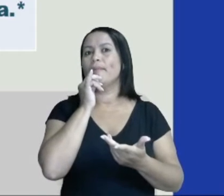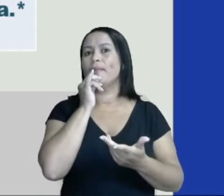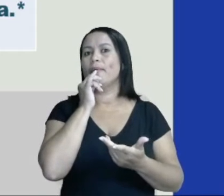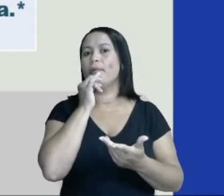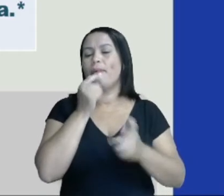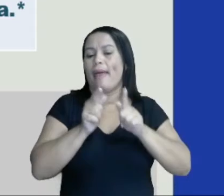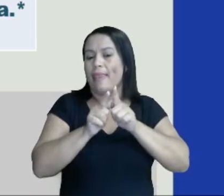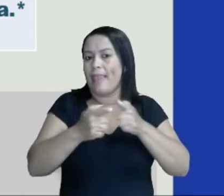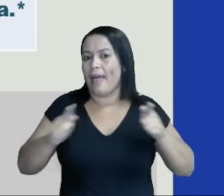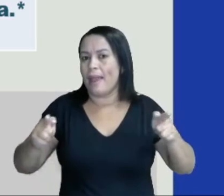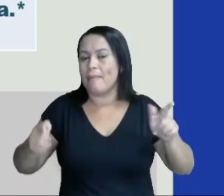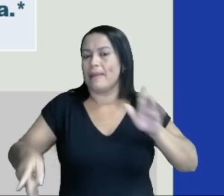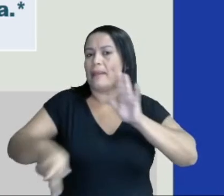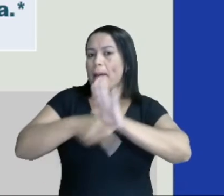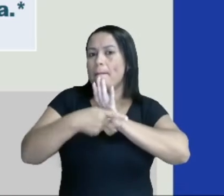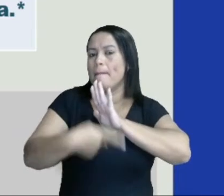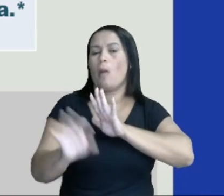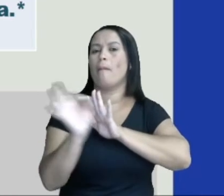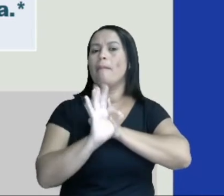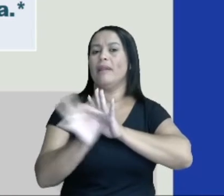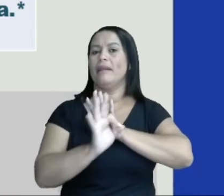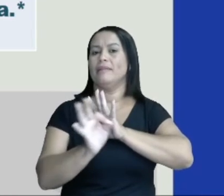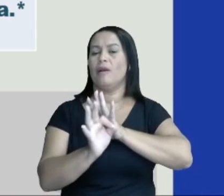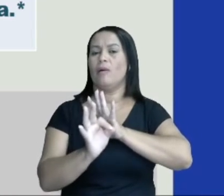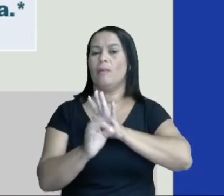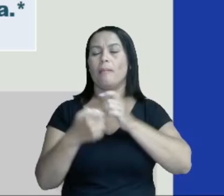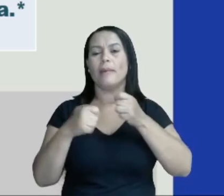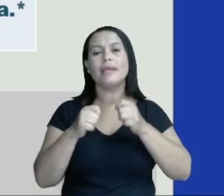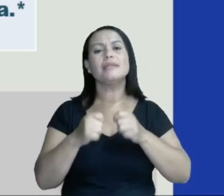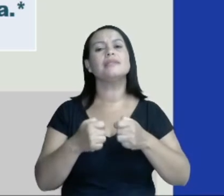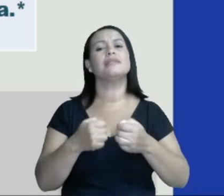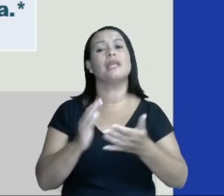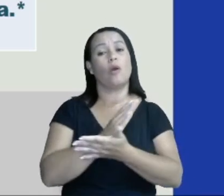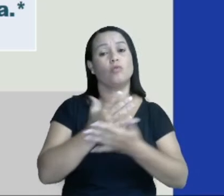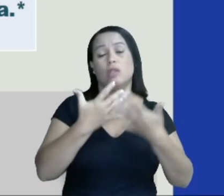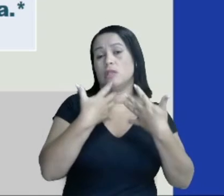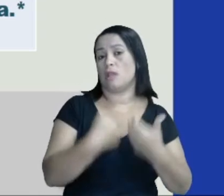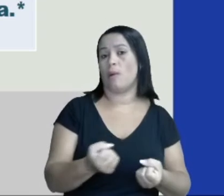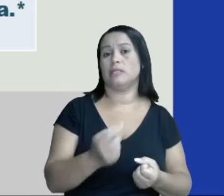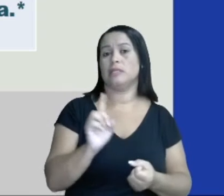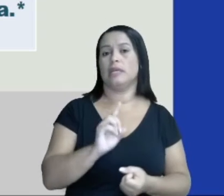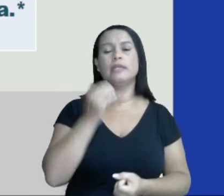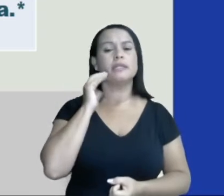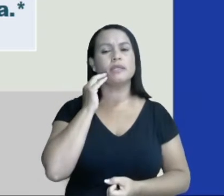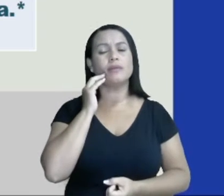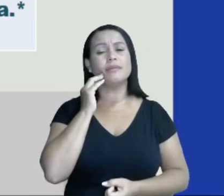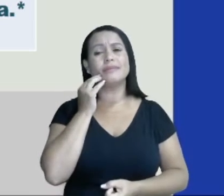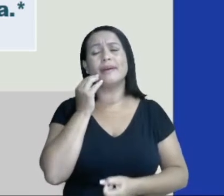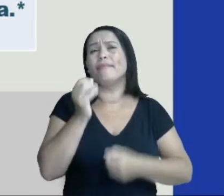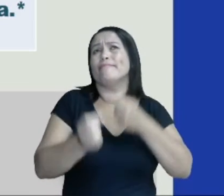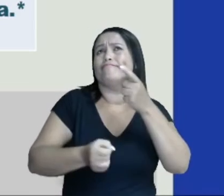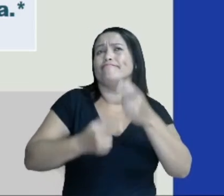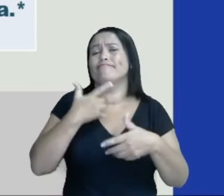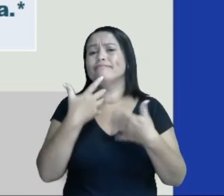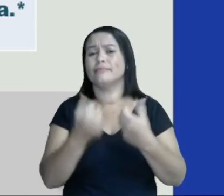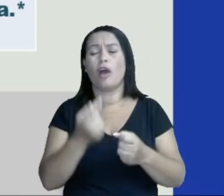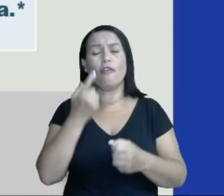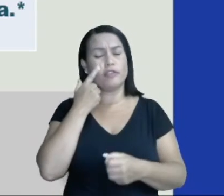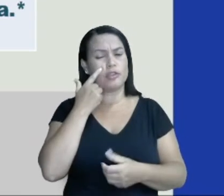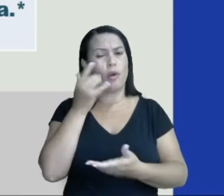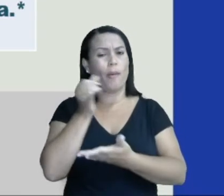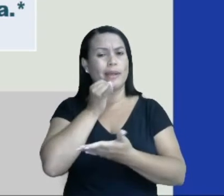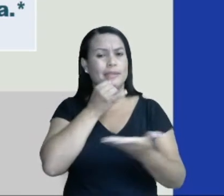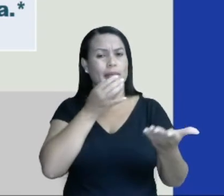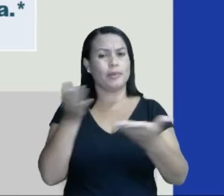está gramaticalmente correto, então nem sempre isso é aceito, tá? Como assim, professora? Olha aí